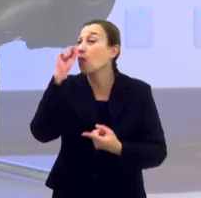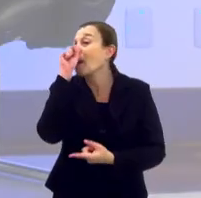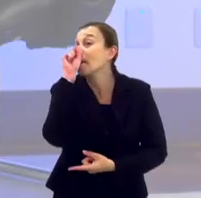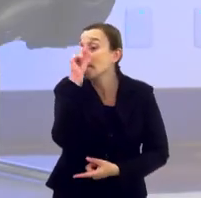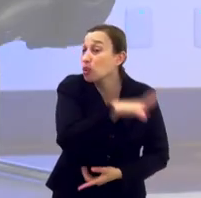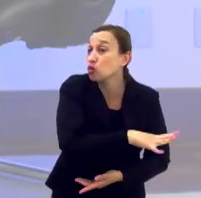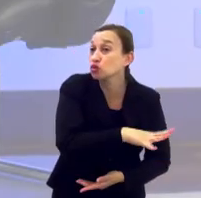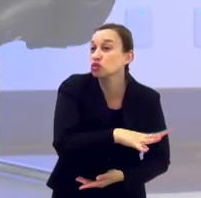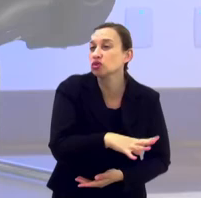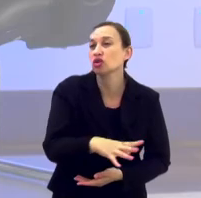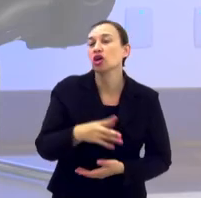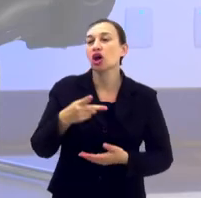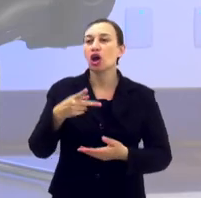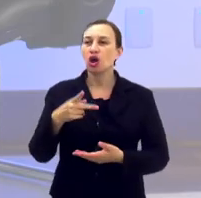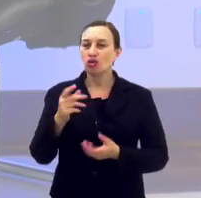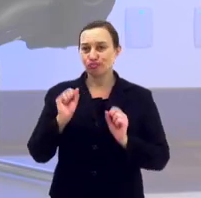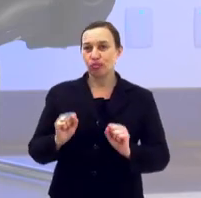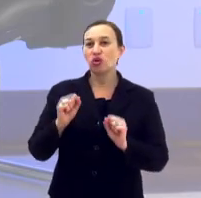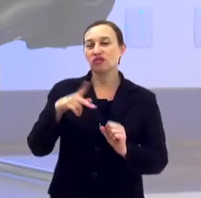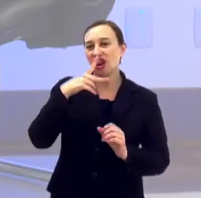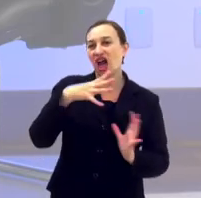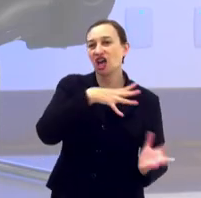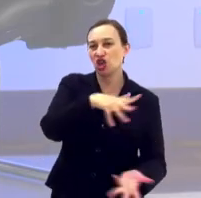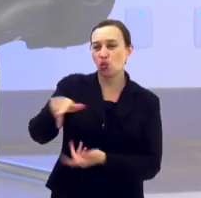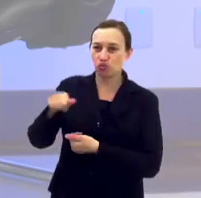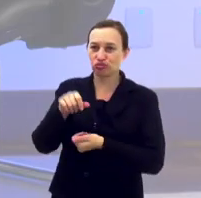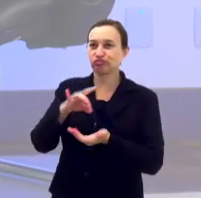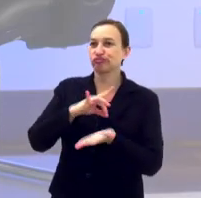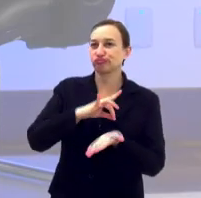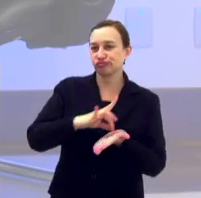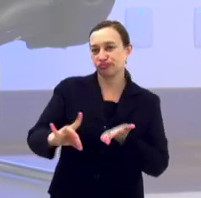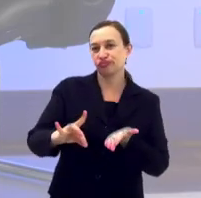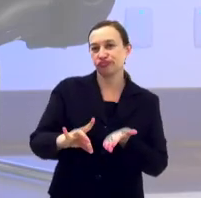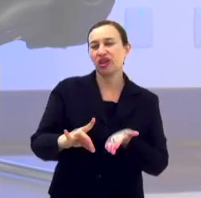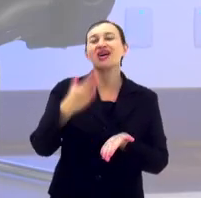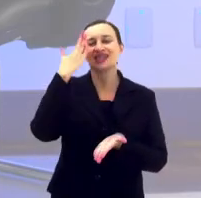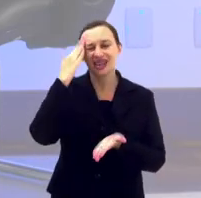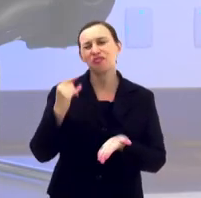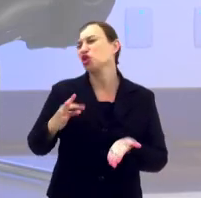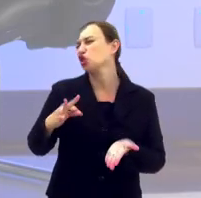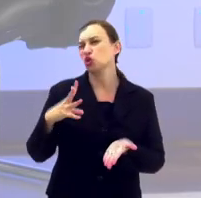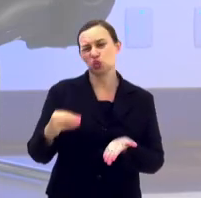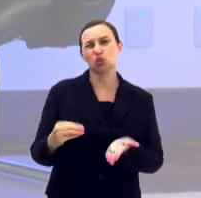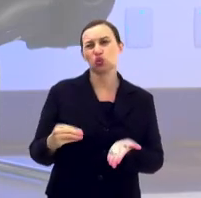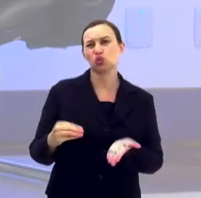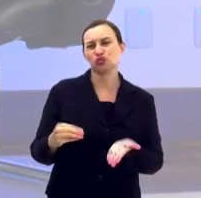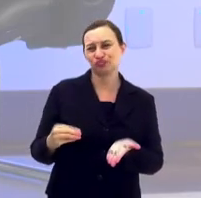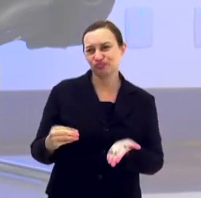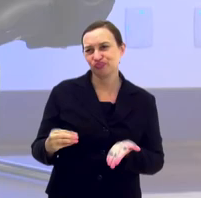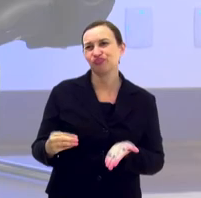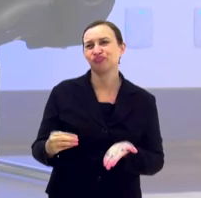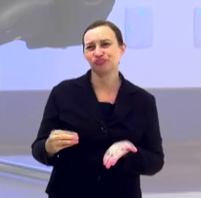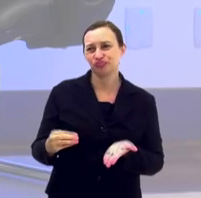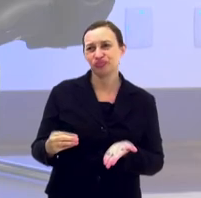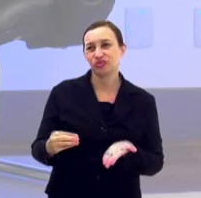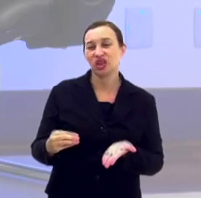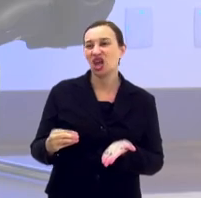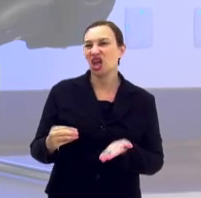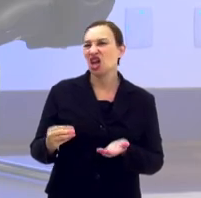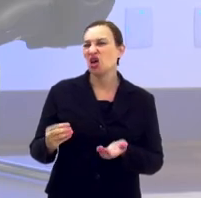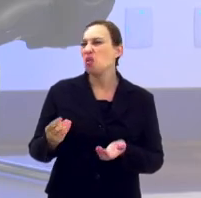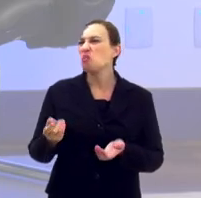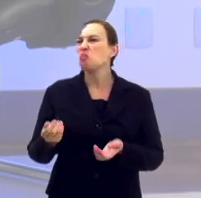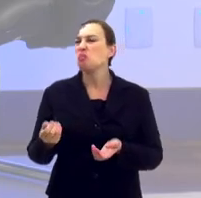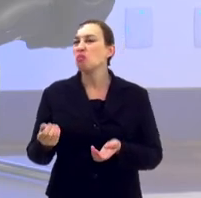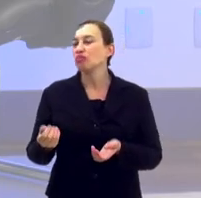Porque é tão absurdo. Eu posso dizer que o mundo é hipócrita. O mundo sabia. Muito hipócrita.